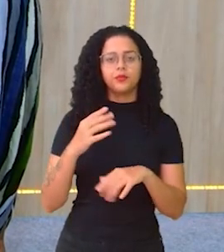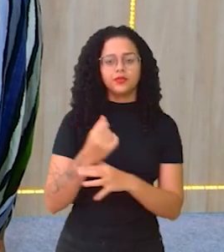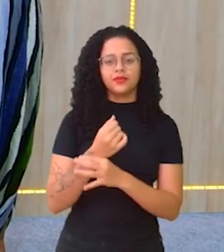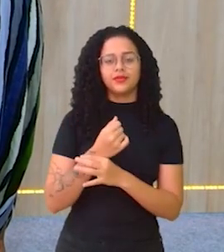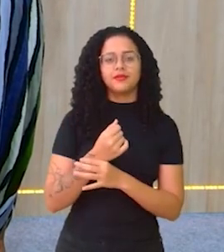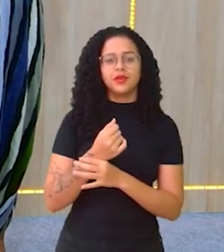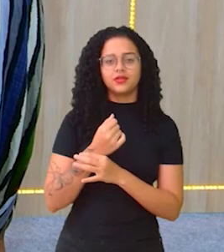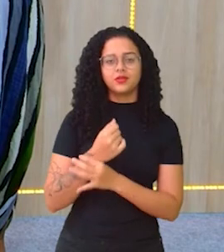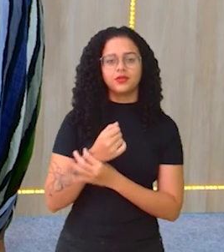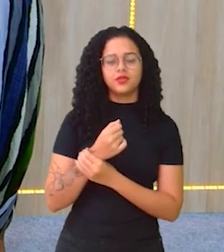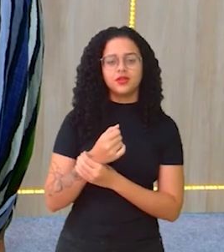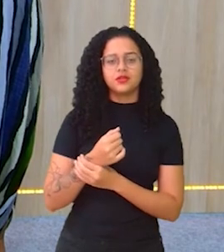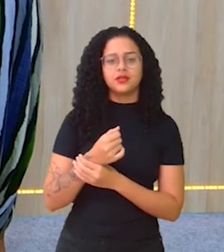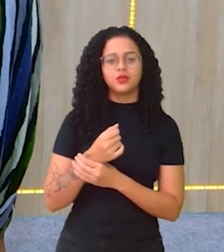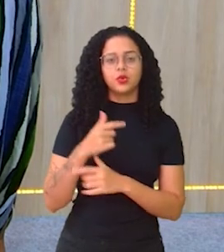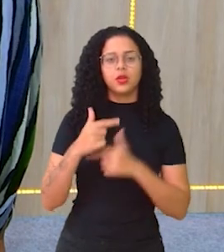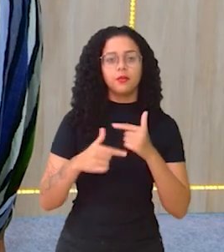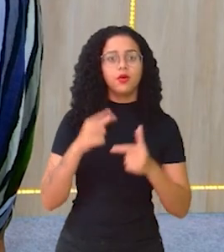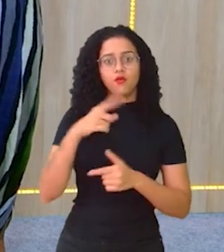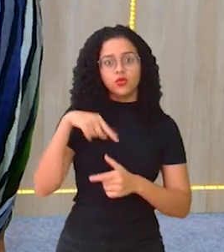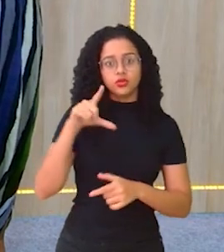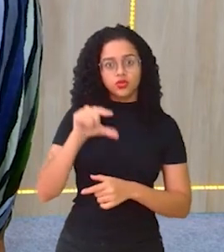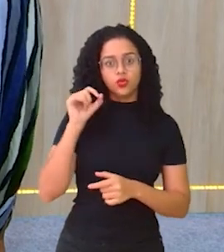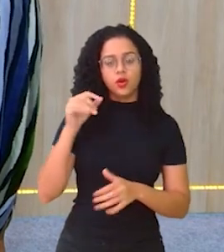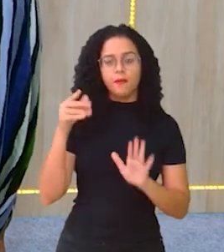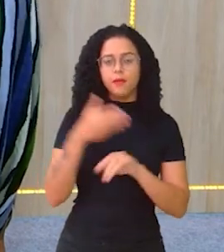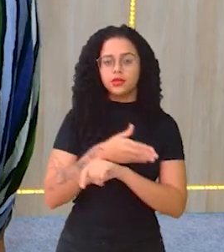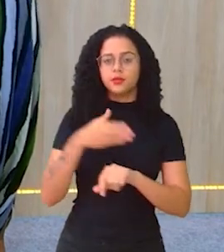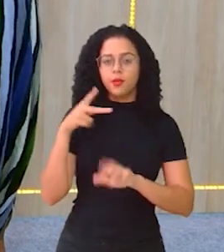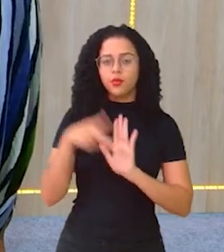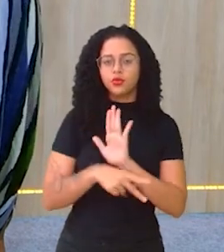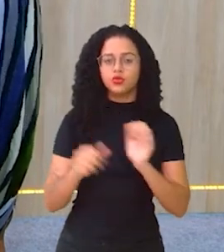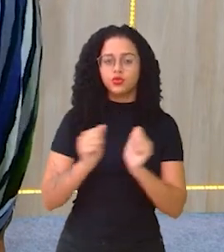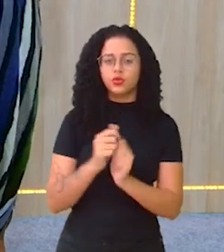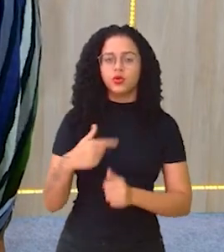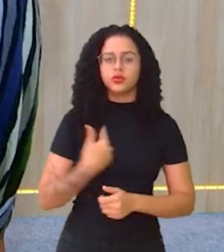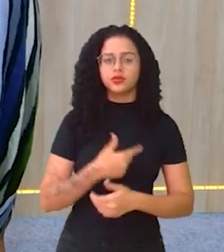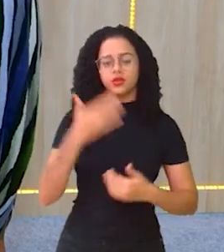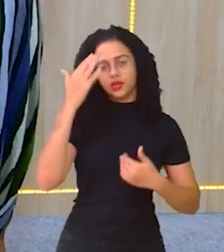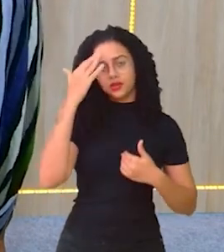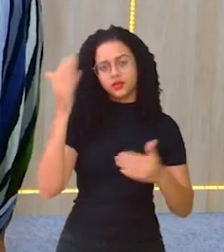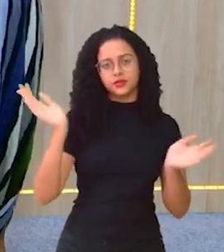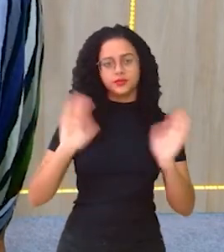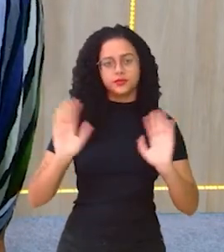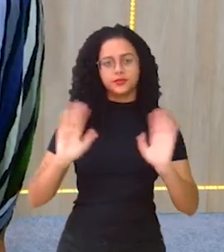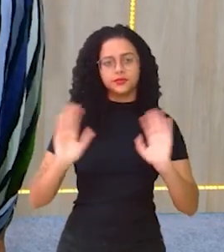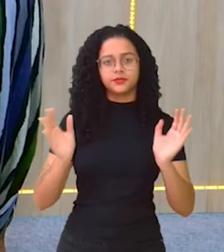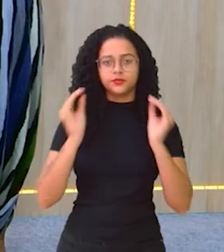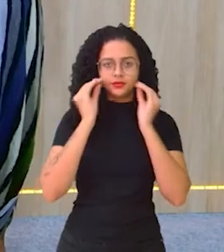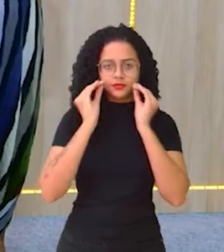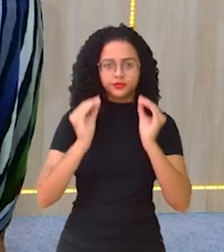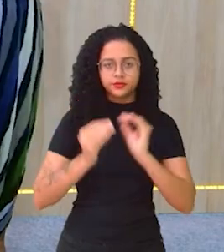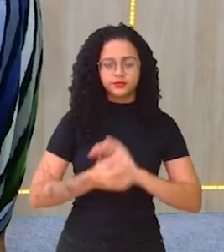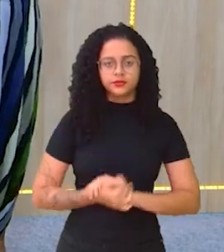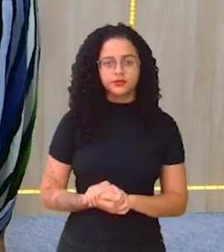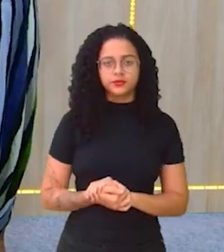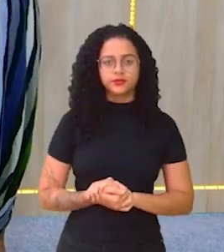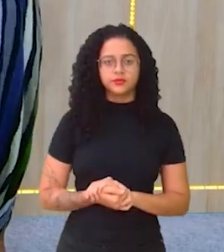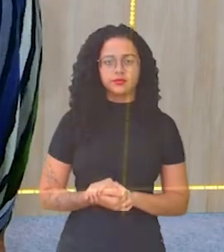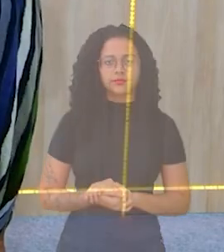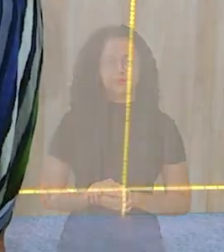Afinal, vocês são escolhidos aí para participar desse projeto junto com a gente, e a gente agradece. Tchau, gente. Beijo. Valeu, tchau, tchau.